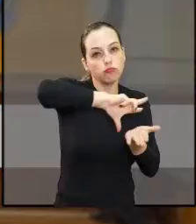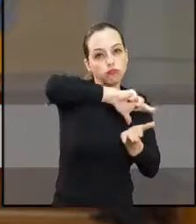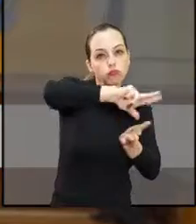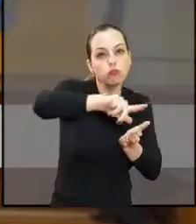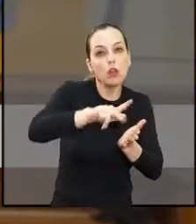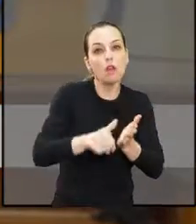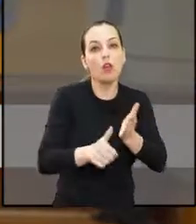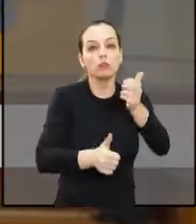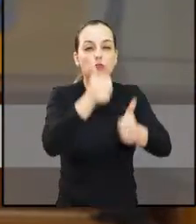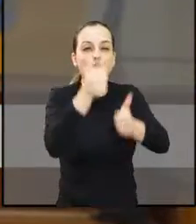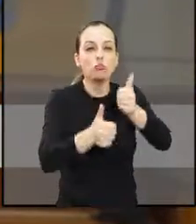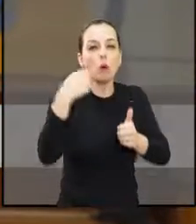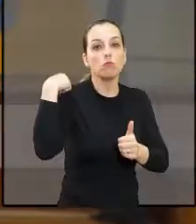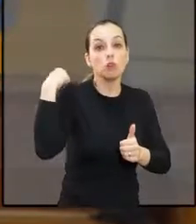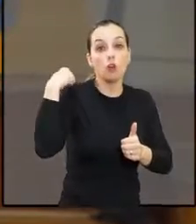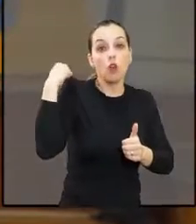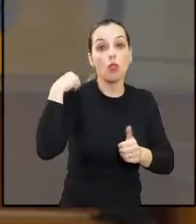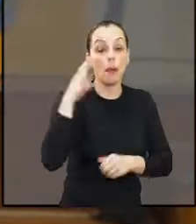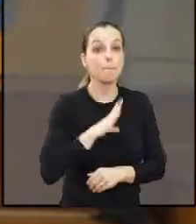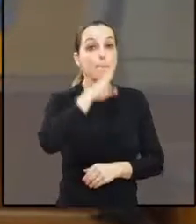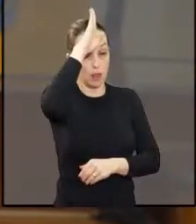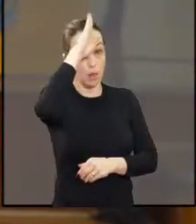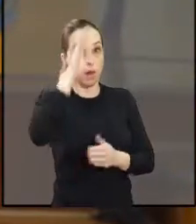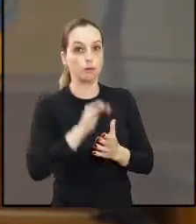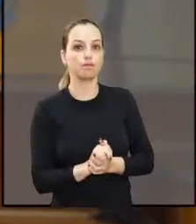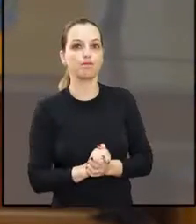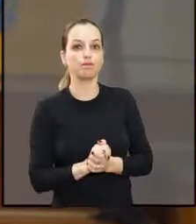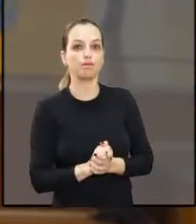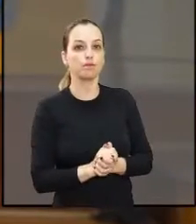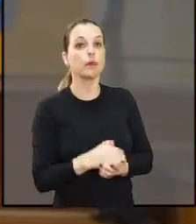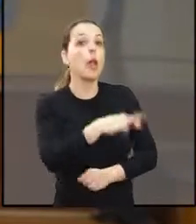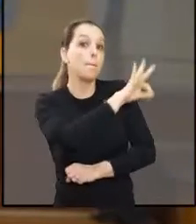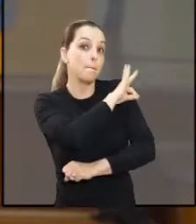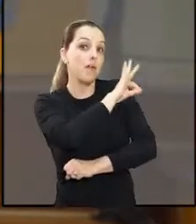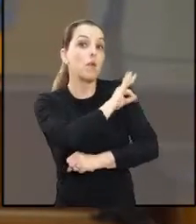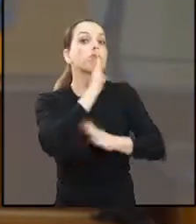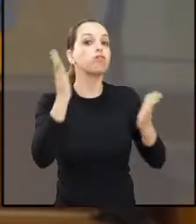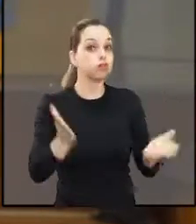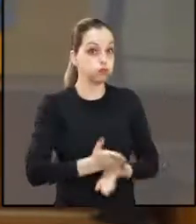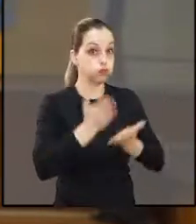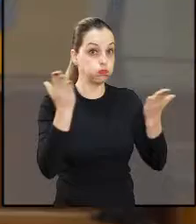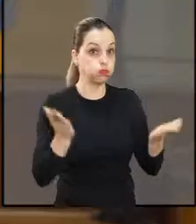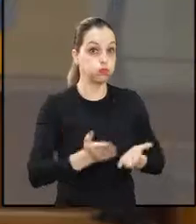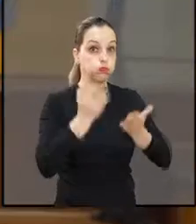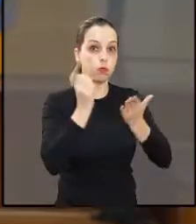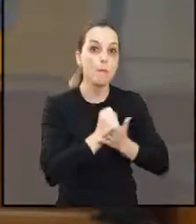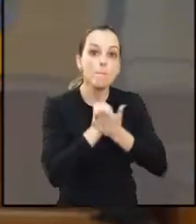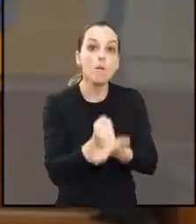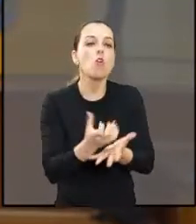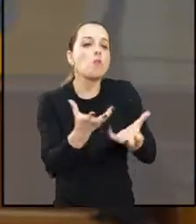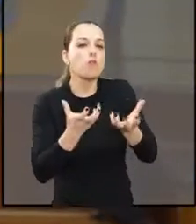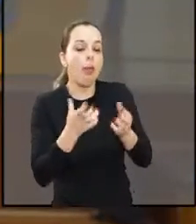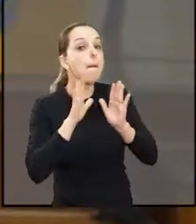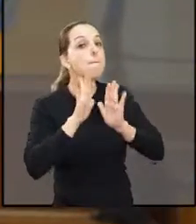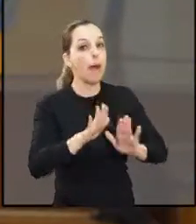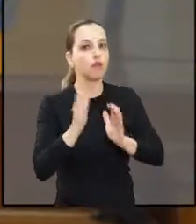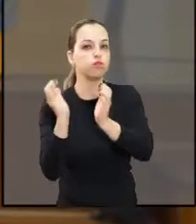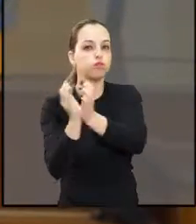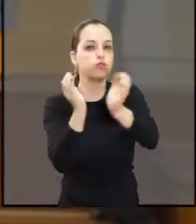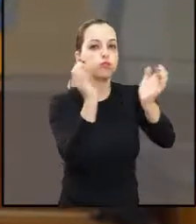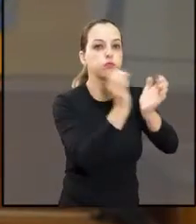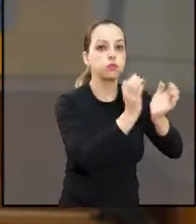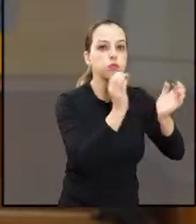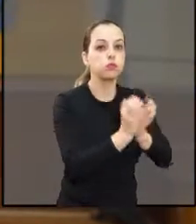amador, principalmente o futebol amador, né, que carece de um esforço coletivo. Aí, né. Nosso apelo é para que os clubes se organizem,